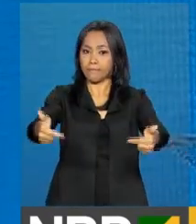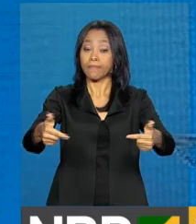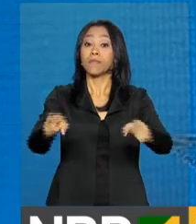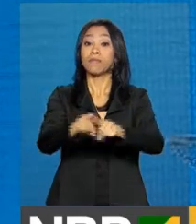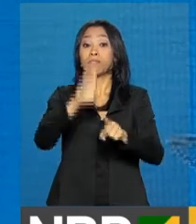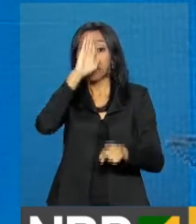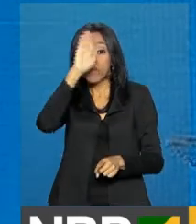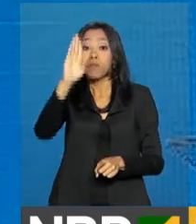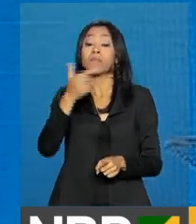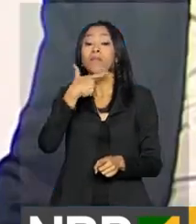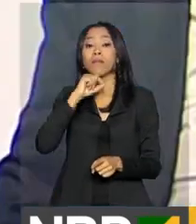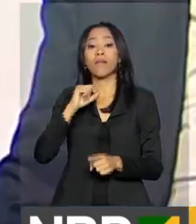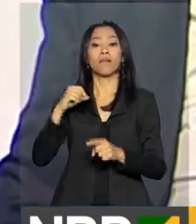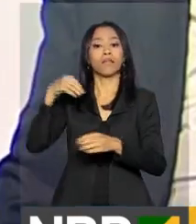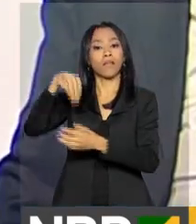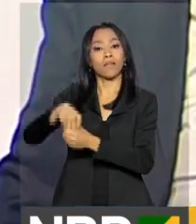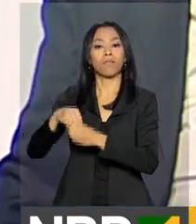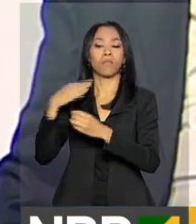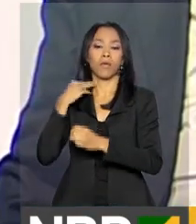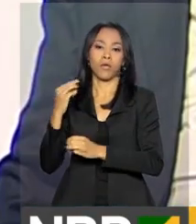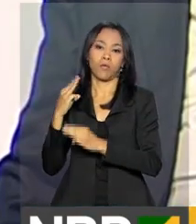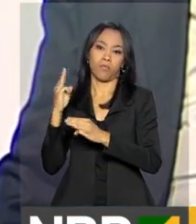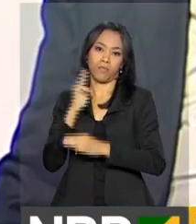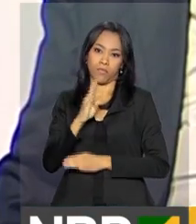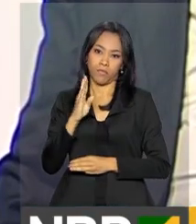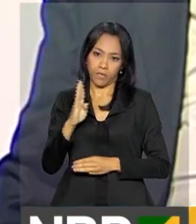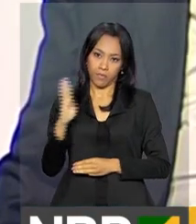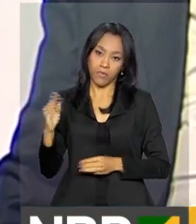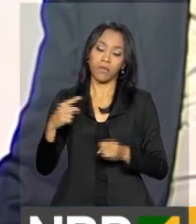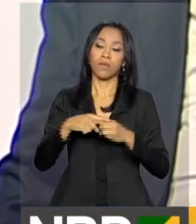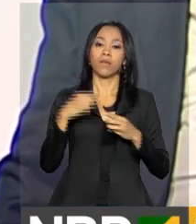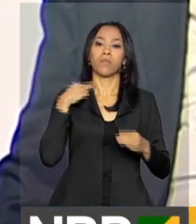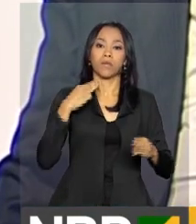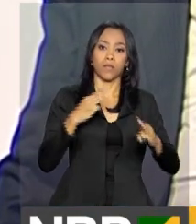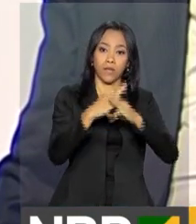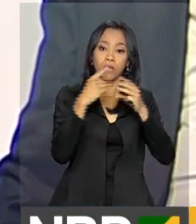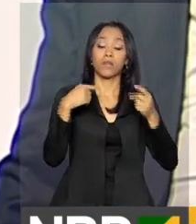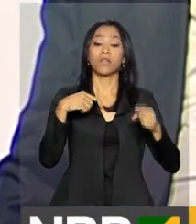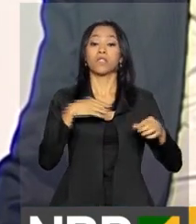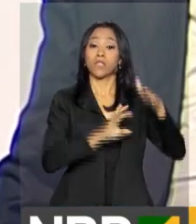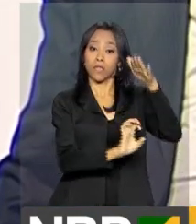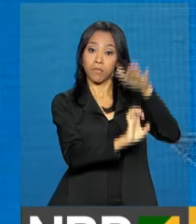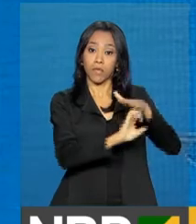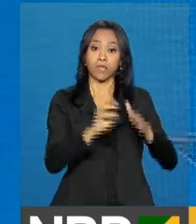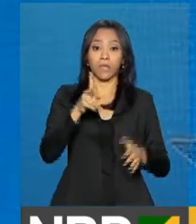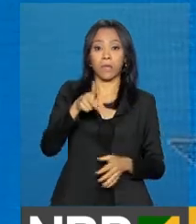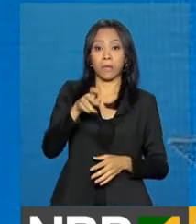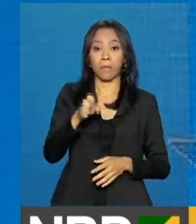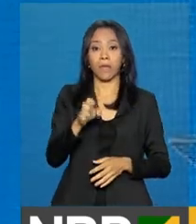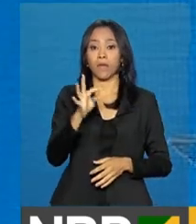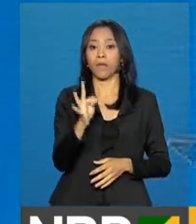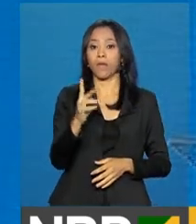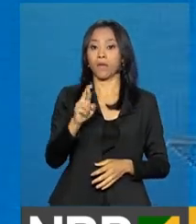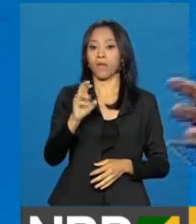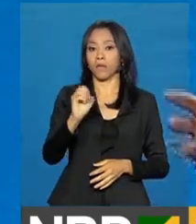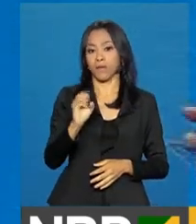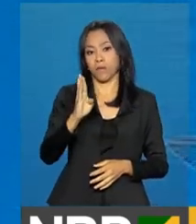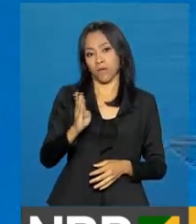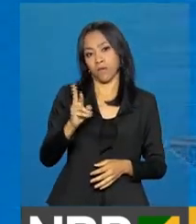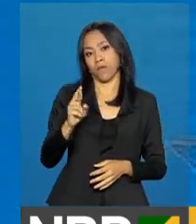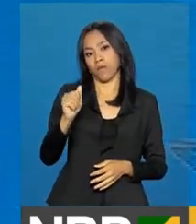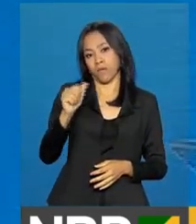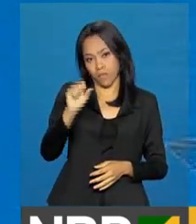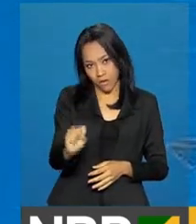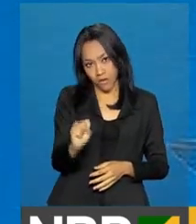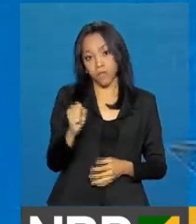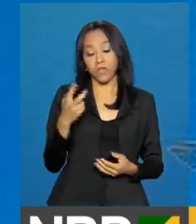Caixa Econômica, no Banco do Brasil, na Petrobras. E aqui, quando vejo, Gilberto Ock, os servidores